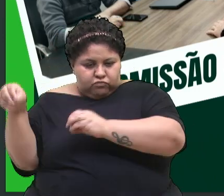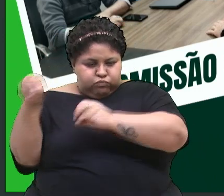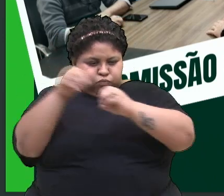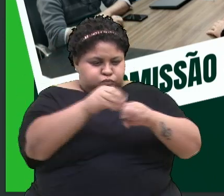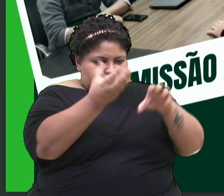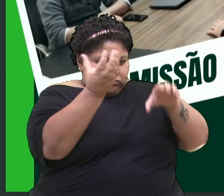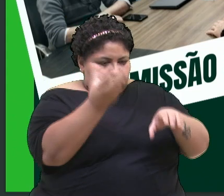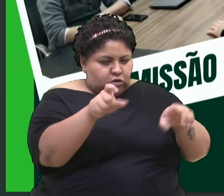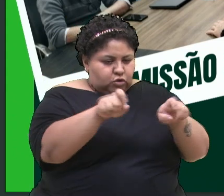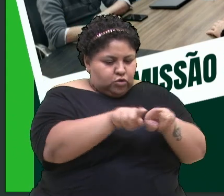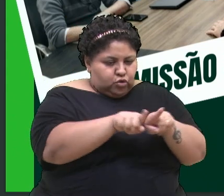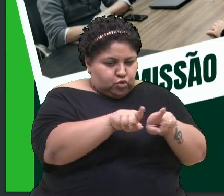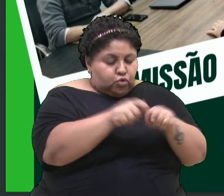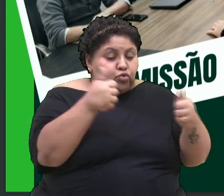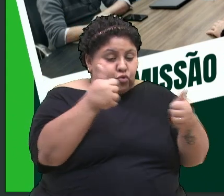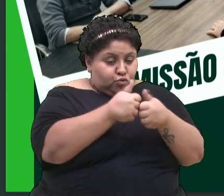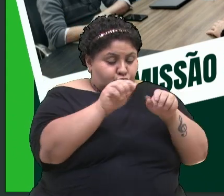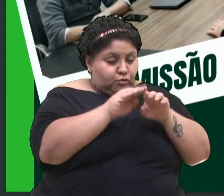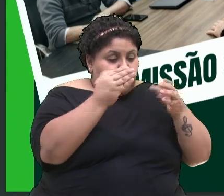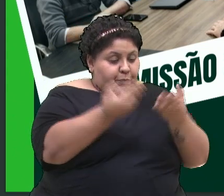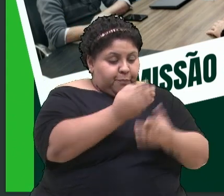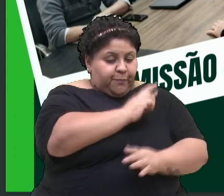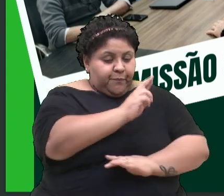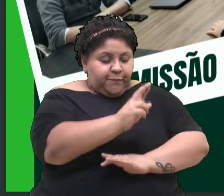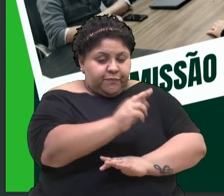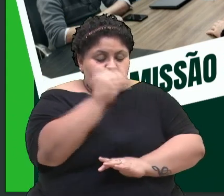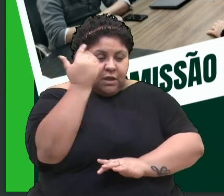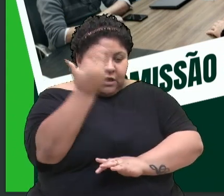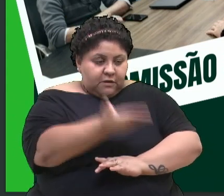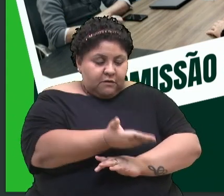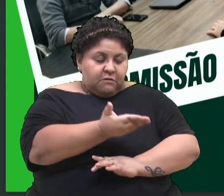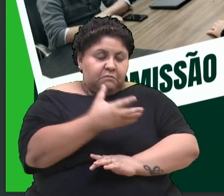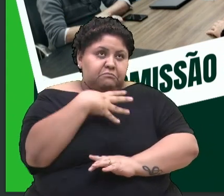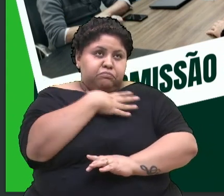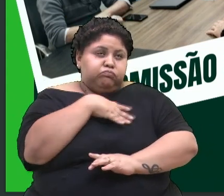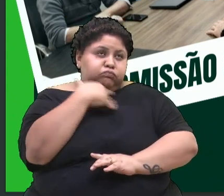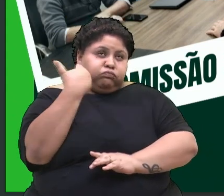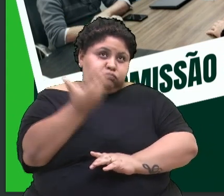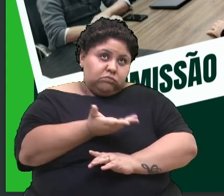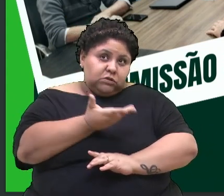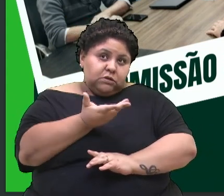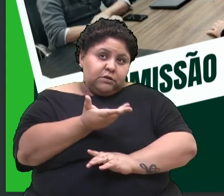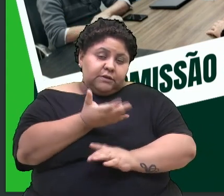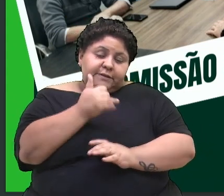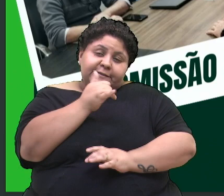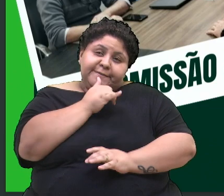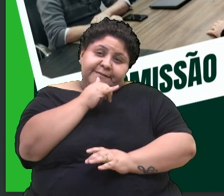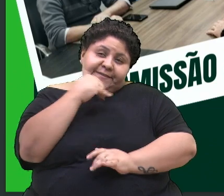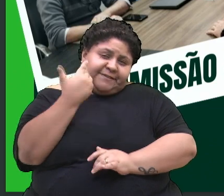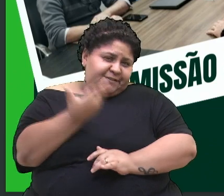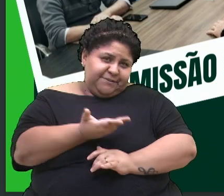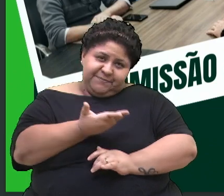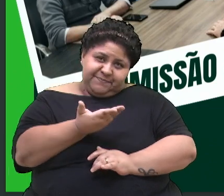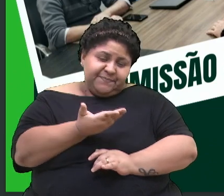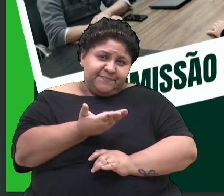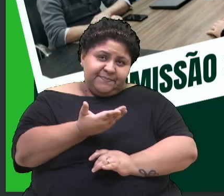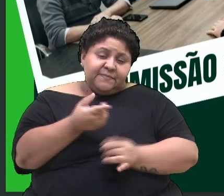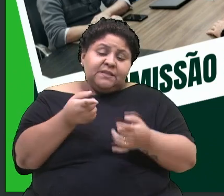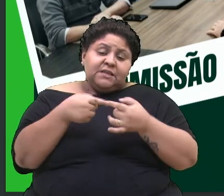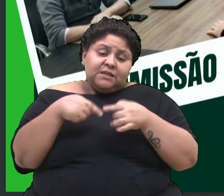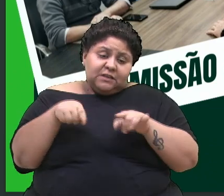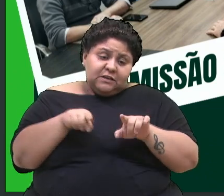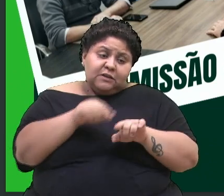comitiva representativa, fomos lá, de certa forma, desanimados, mas fomos